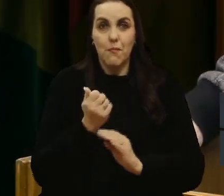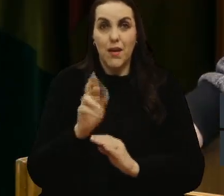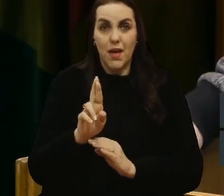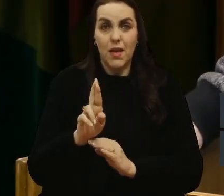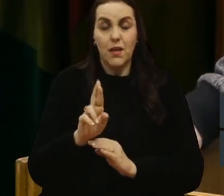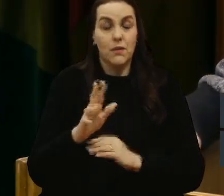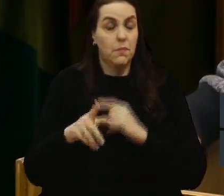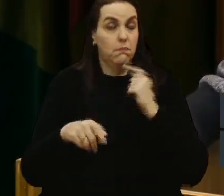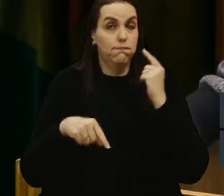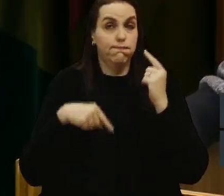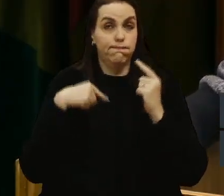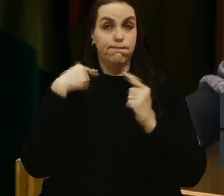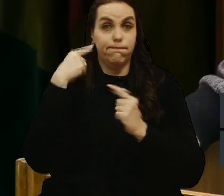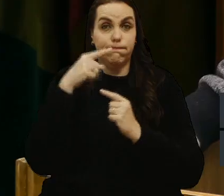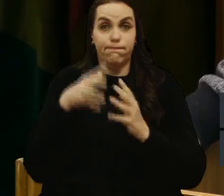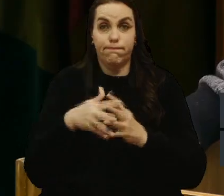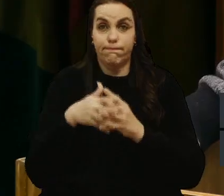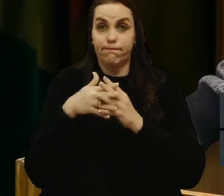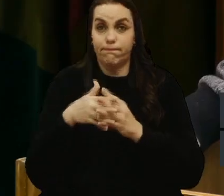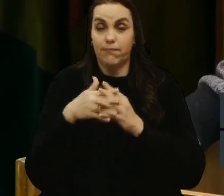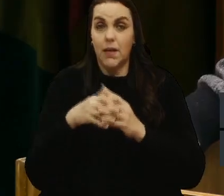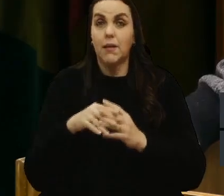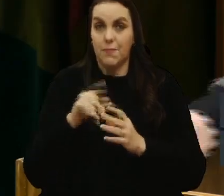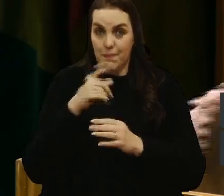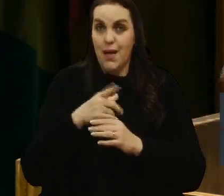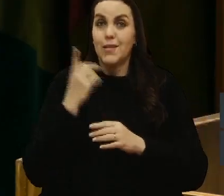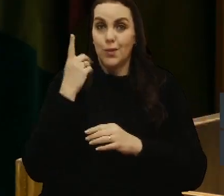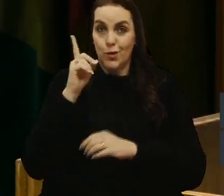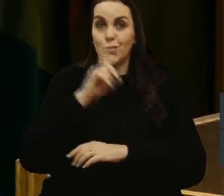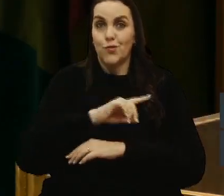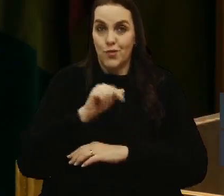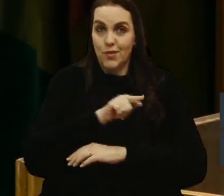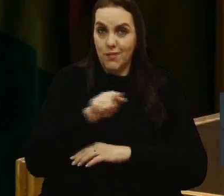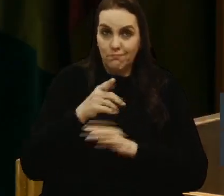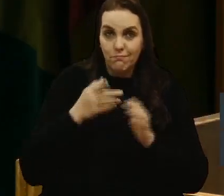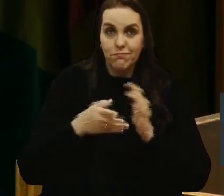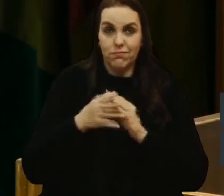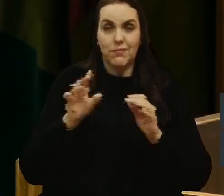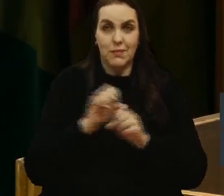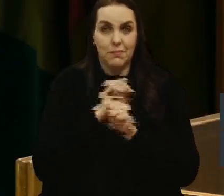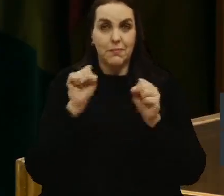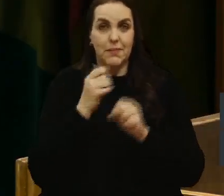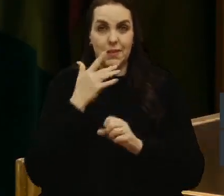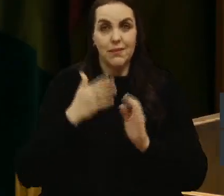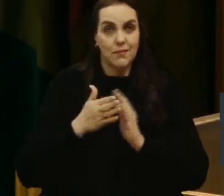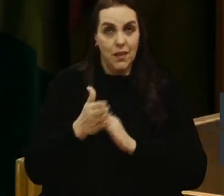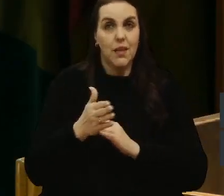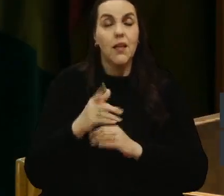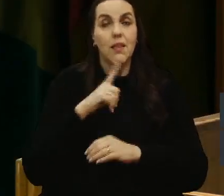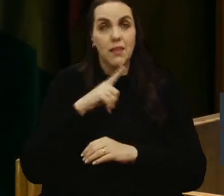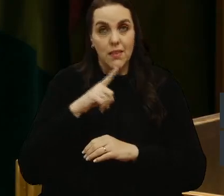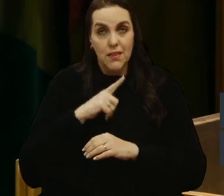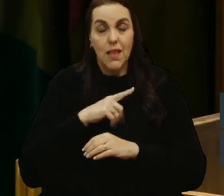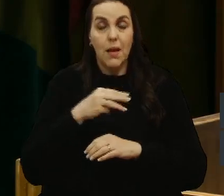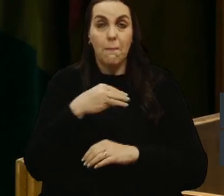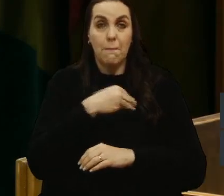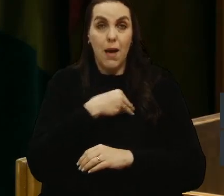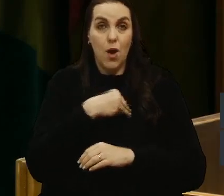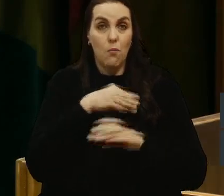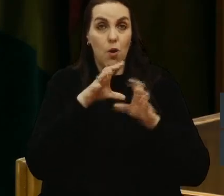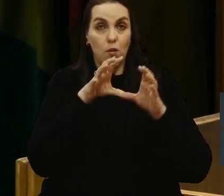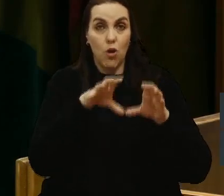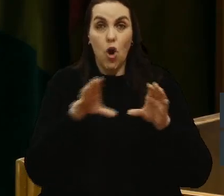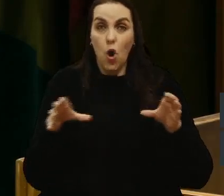uma loucura. Quem passa ali de dia sabe o problema que é. A sorte de todos nós é que a instalação integral da Marco Polo se encontra na